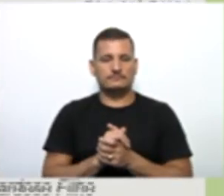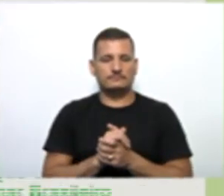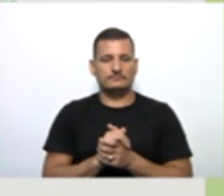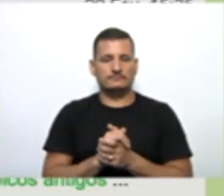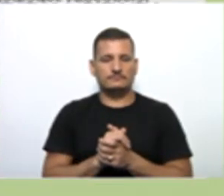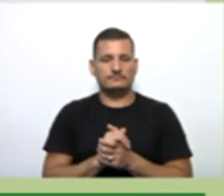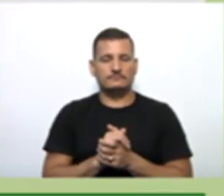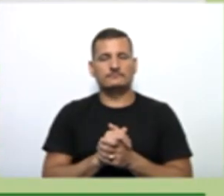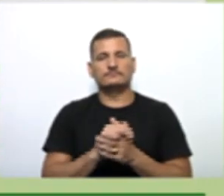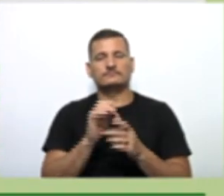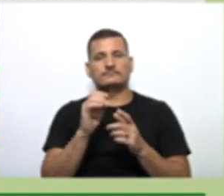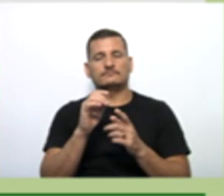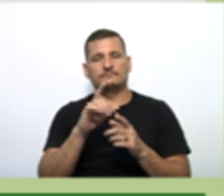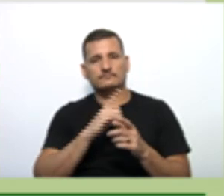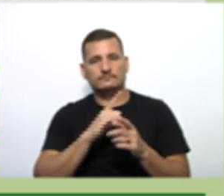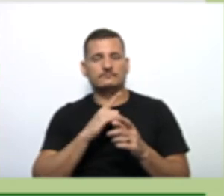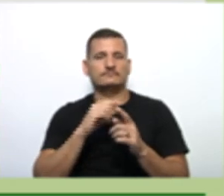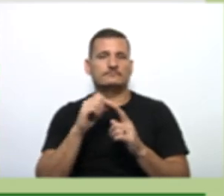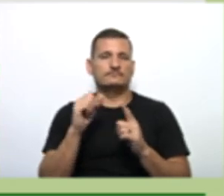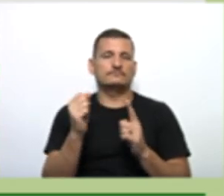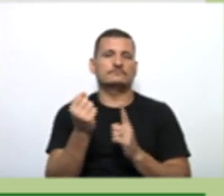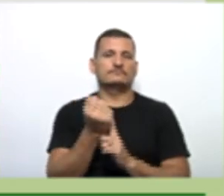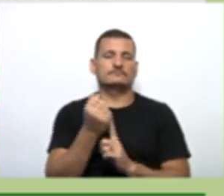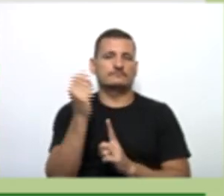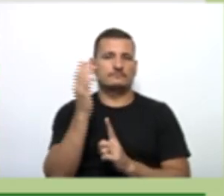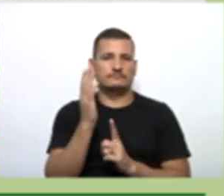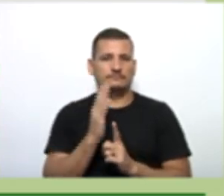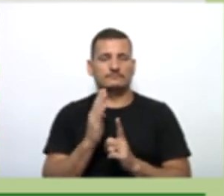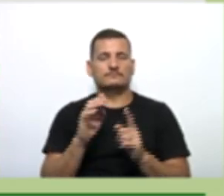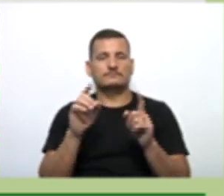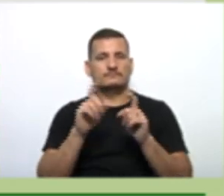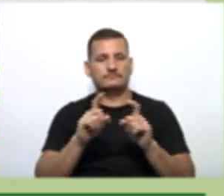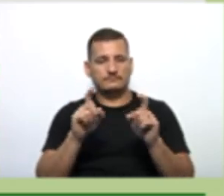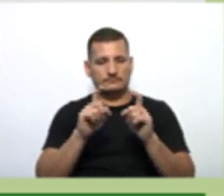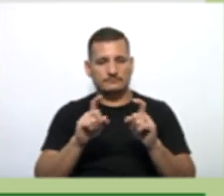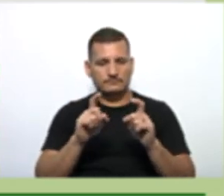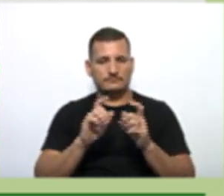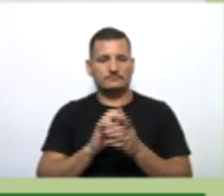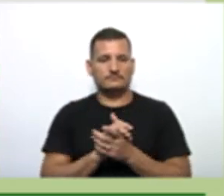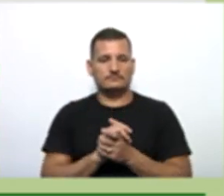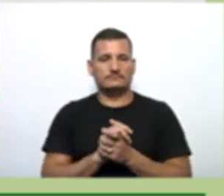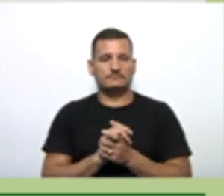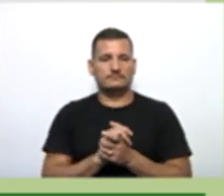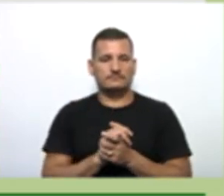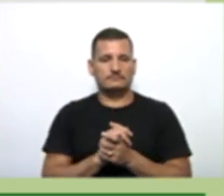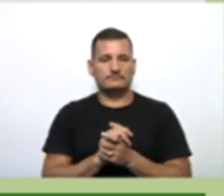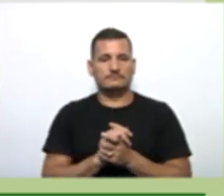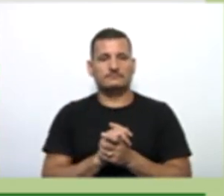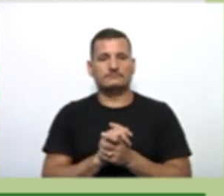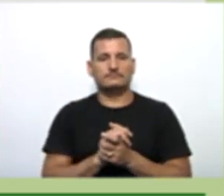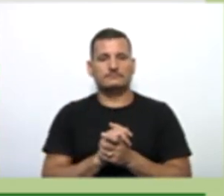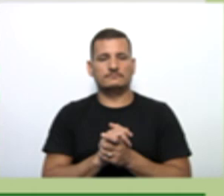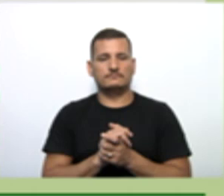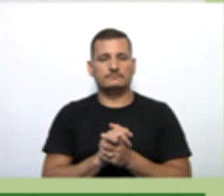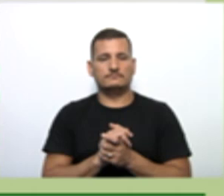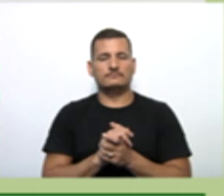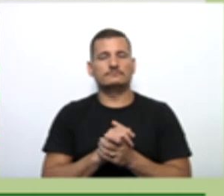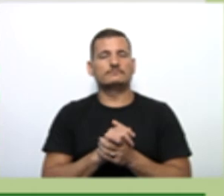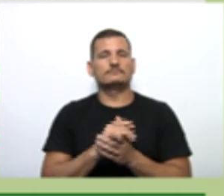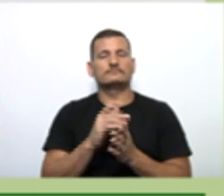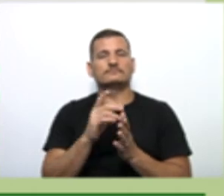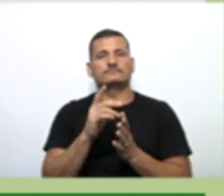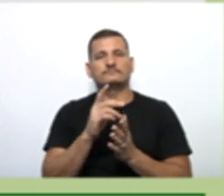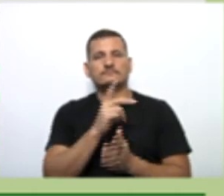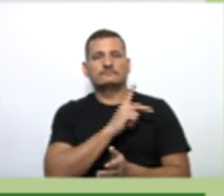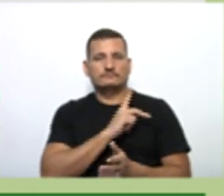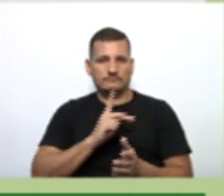links da Sociedade Brasileira de Computação, que é interessante vocês fazerem a pesquisa. e o link do manual de redação da presidência, que tem os modelos